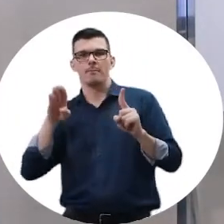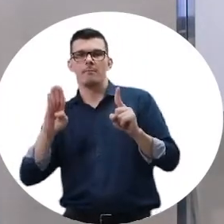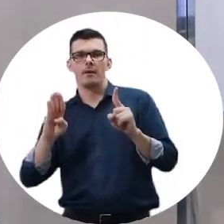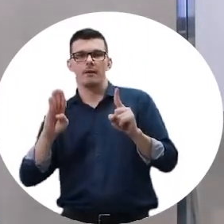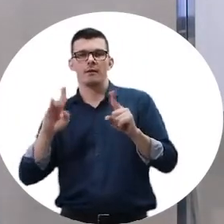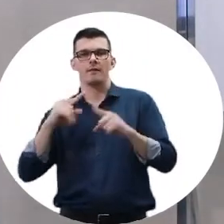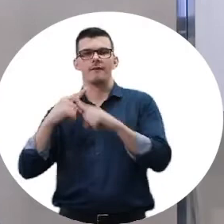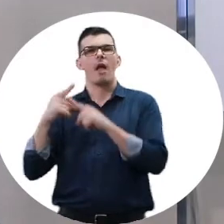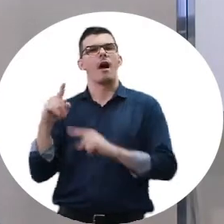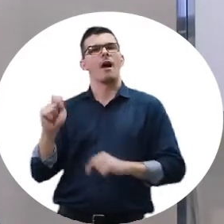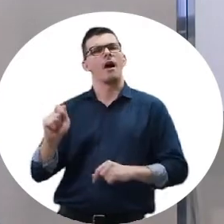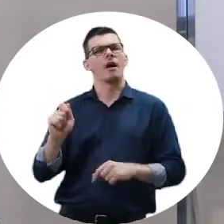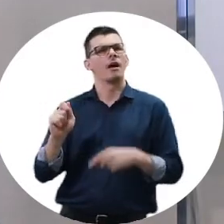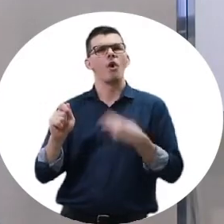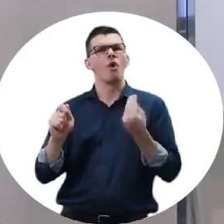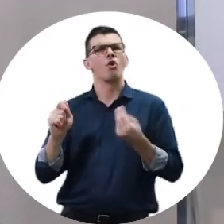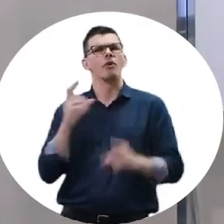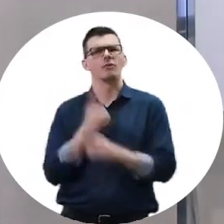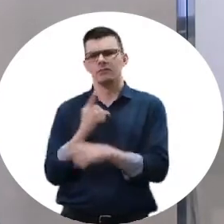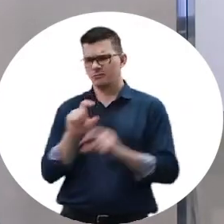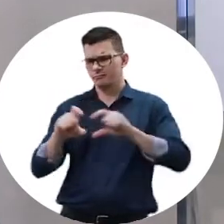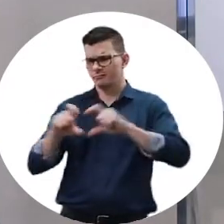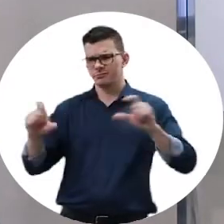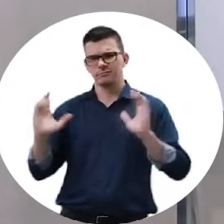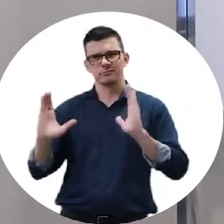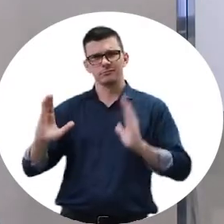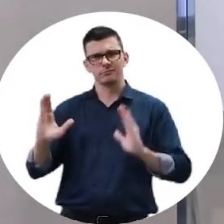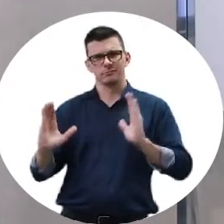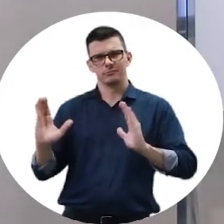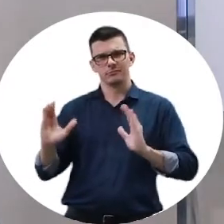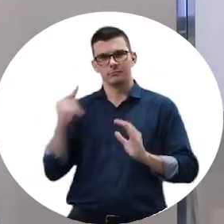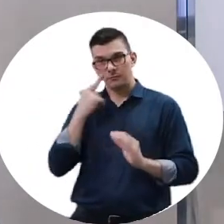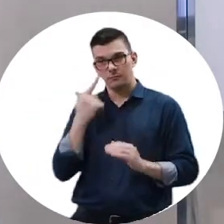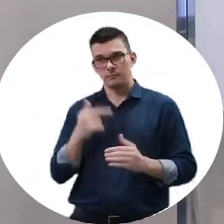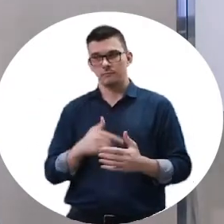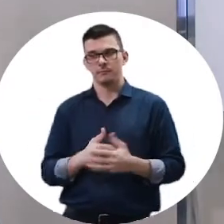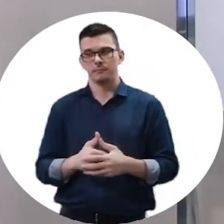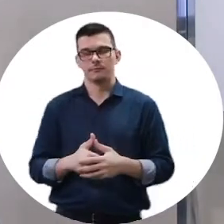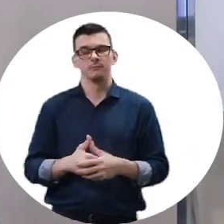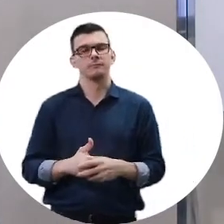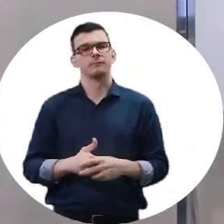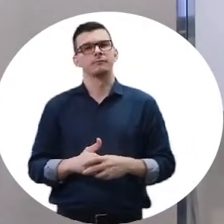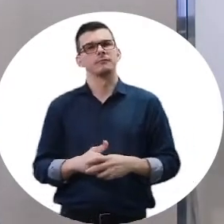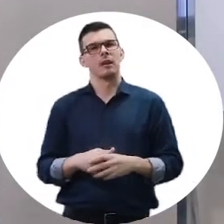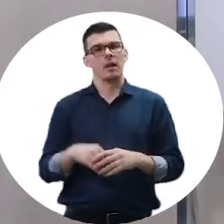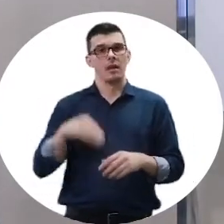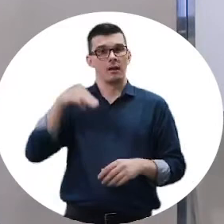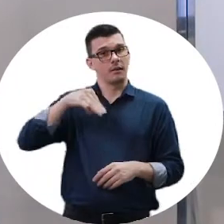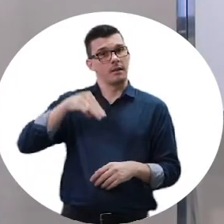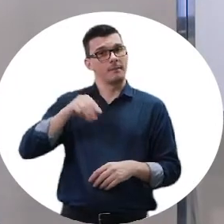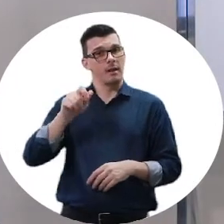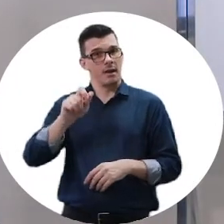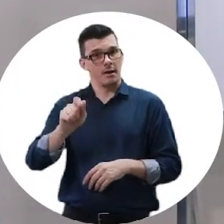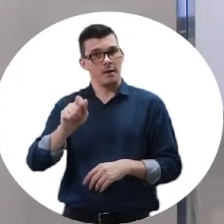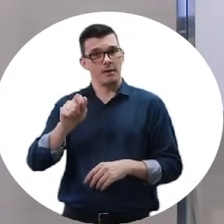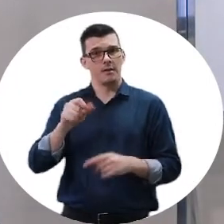de B vezes A. Como que eu cheguei nisso aí? Vamos fazer aqui no cantinho, aí eu depois vou apagar. Massa de